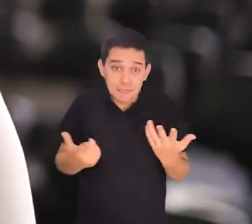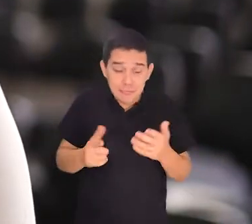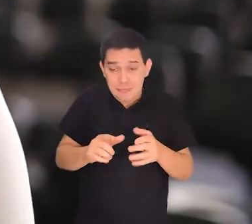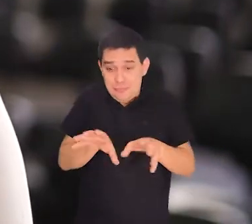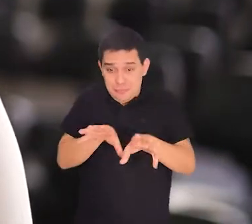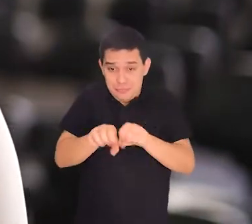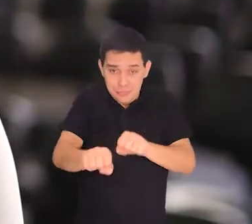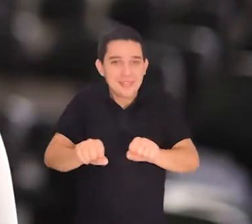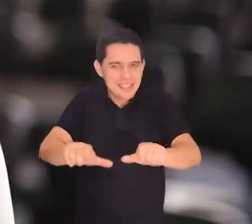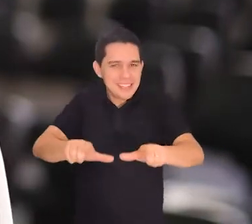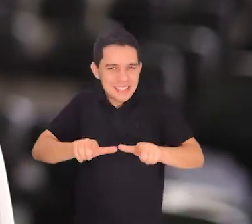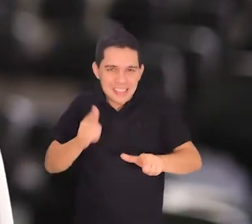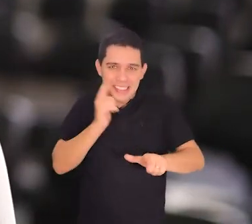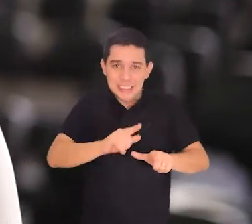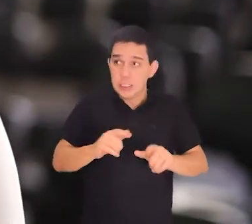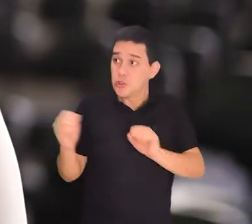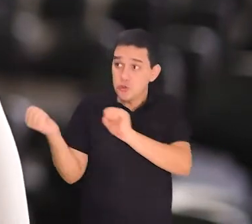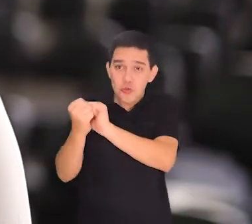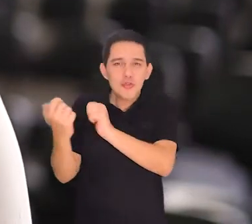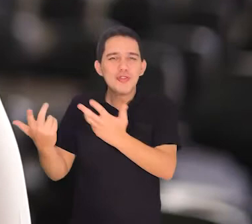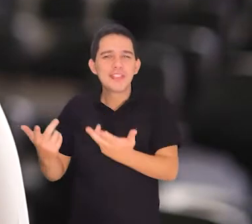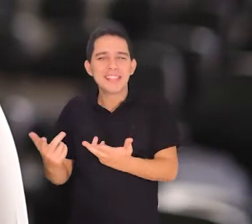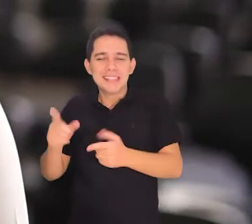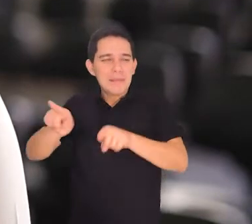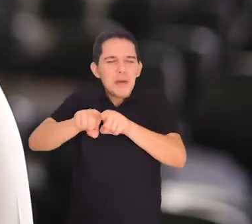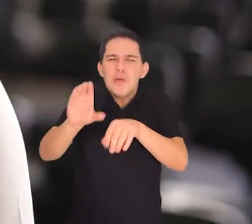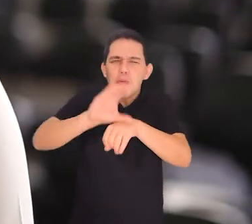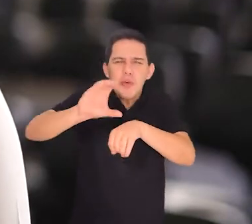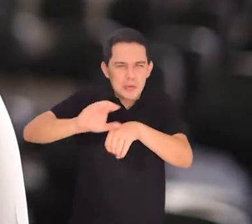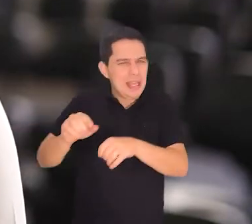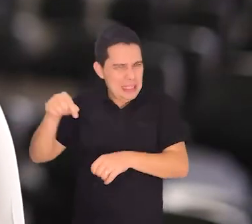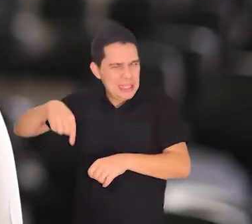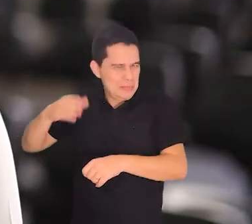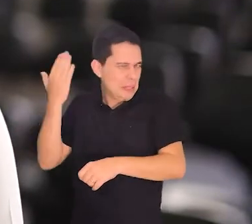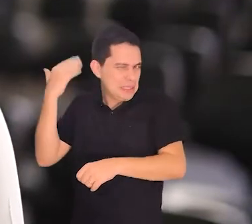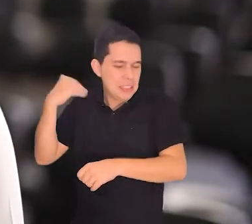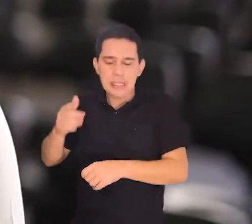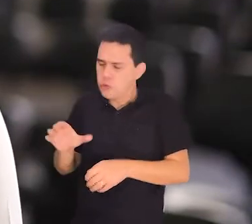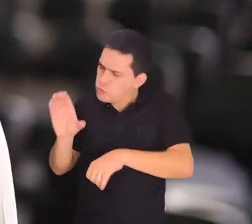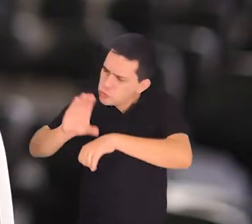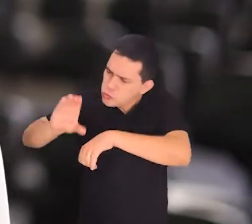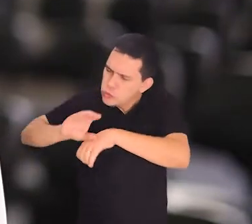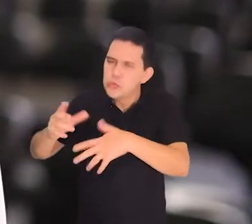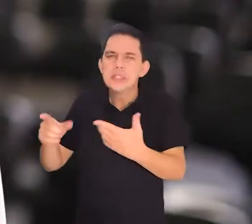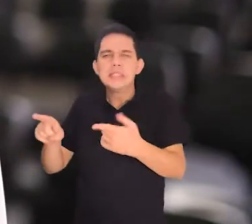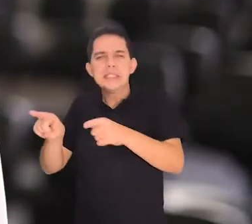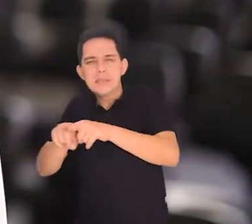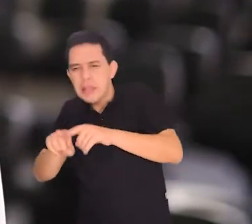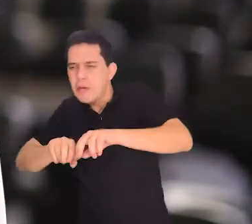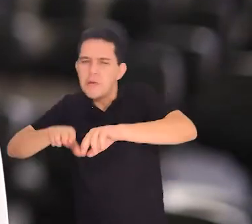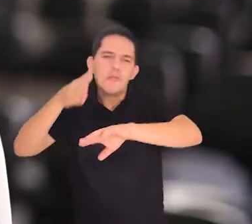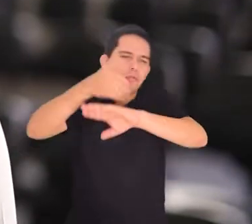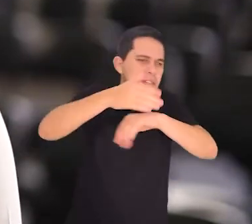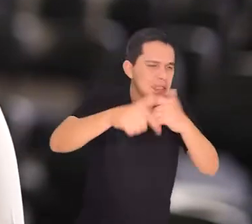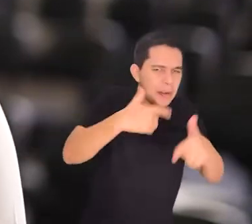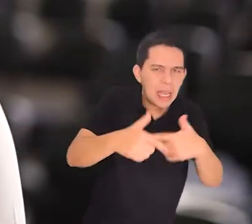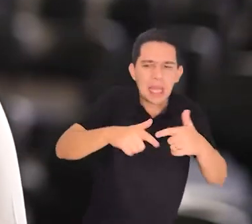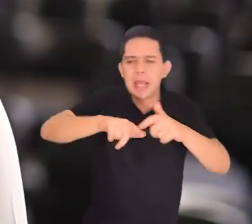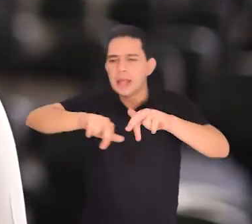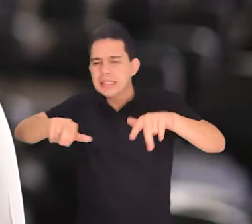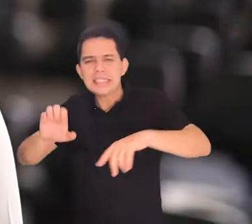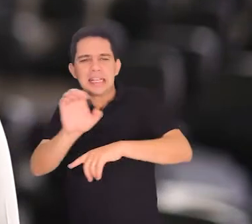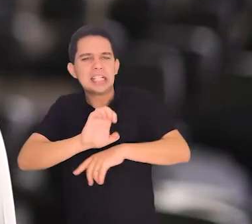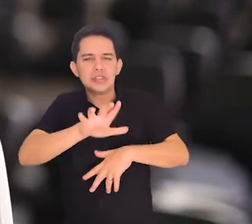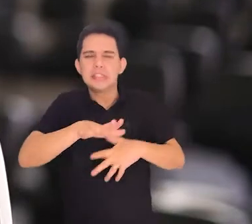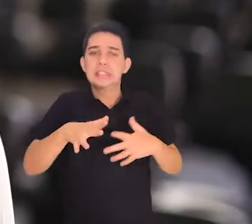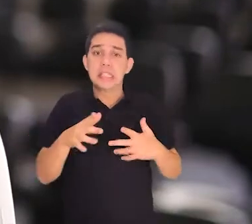ela, num certo cursinho que existia aqui na época, e comecei a fazer estágio também na área. E eu nunca me vi fazendo outra